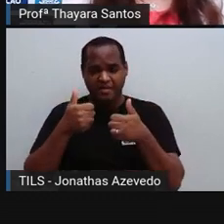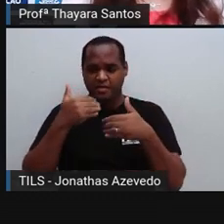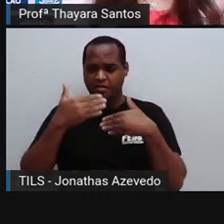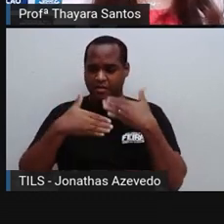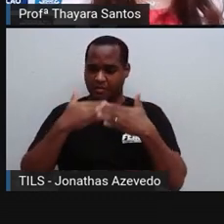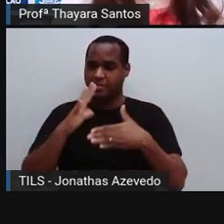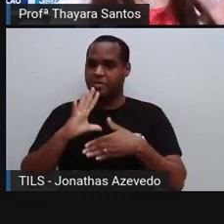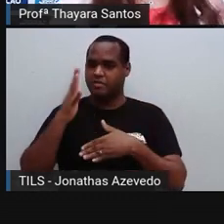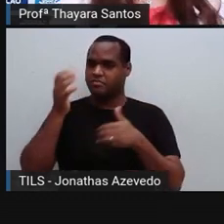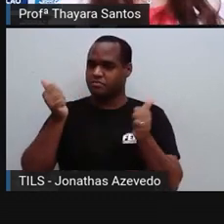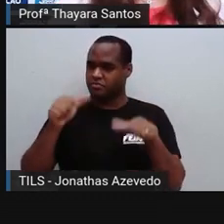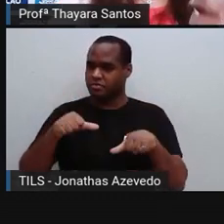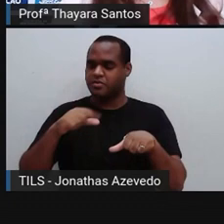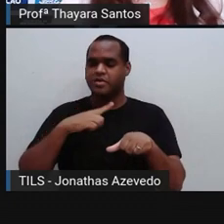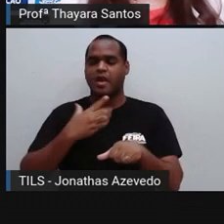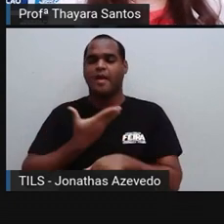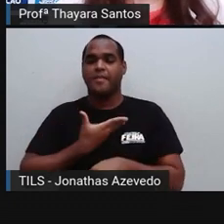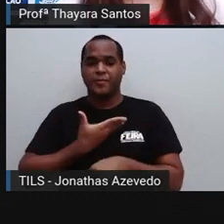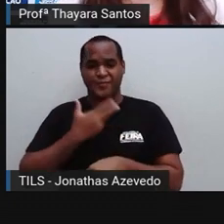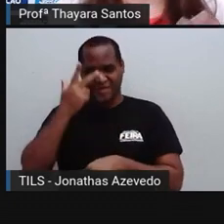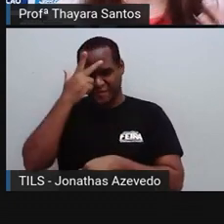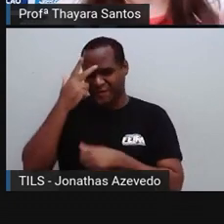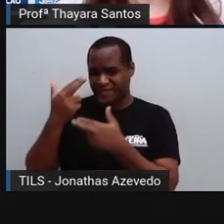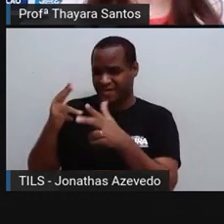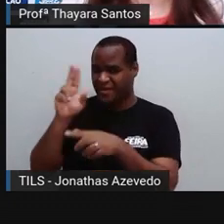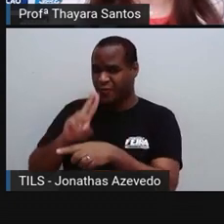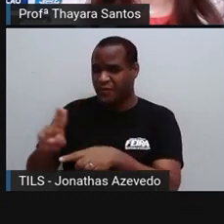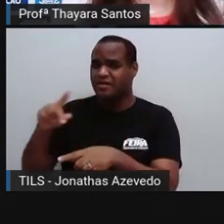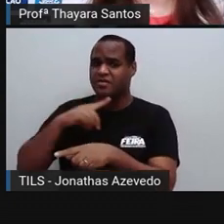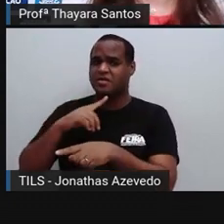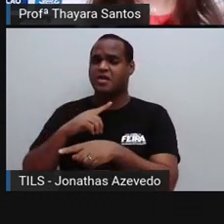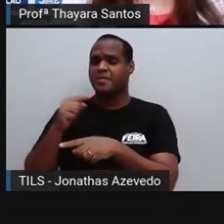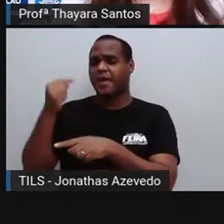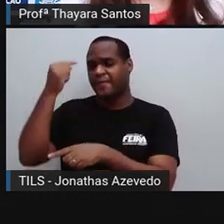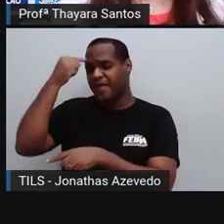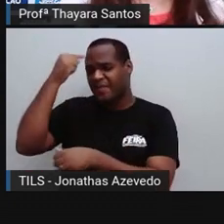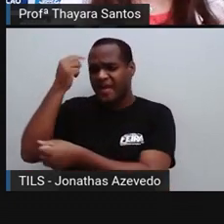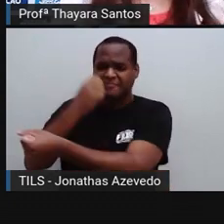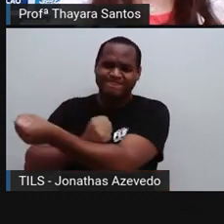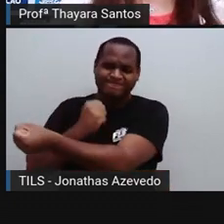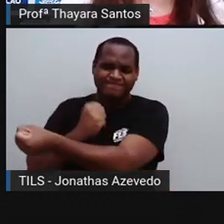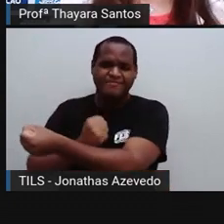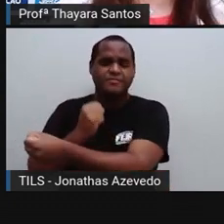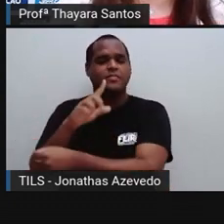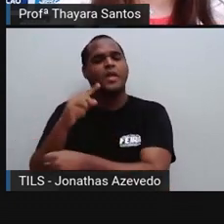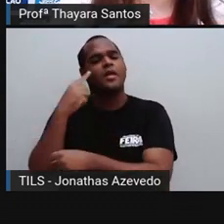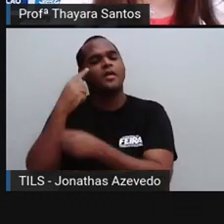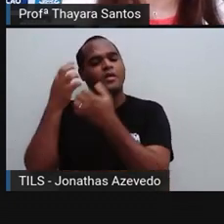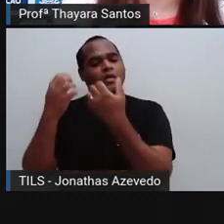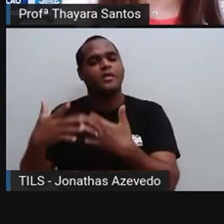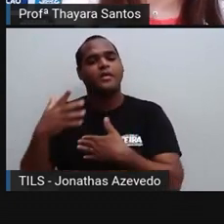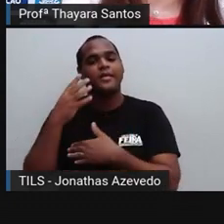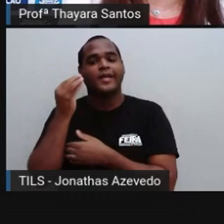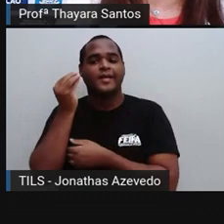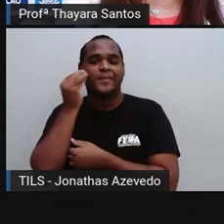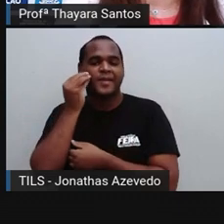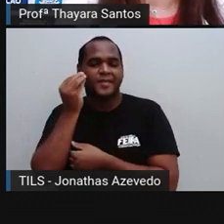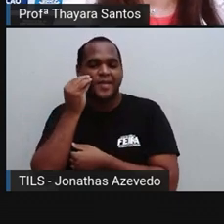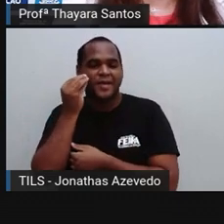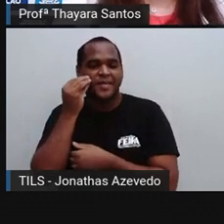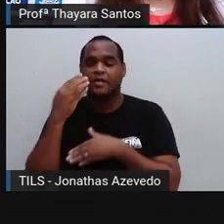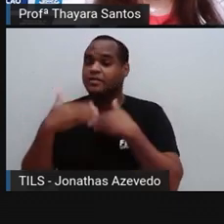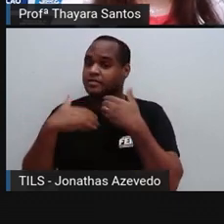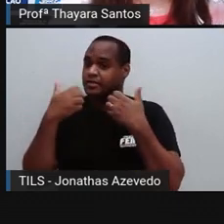esses riscos. Pode ser que aqueles seus amigos usem aquela droga e não se viciem, mas pode ser que se por acaso você experimentar, você vire dependente